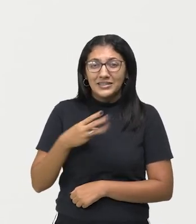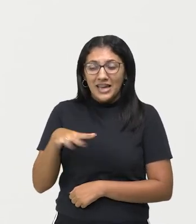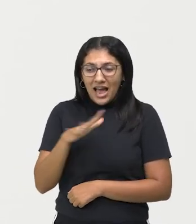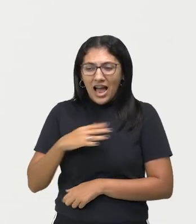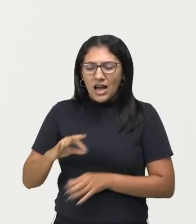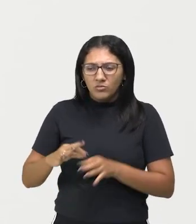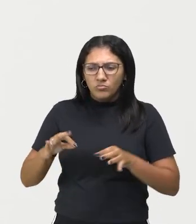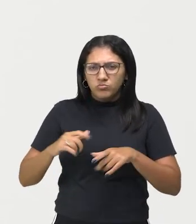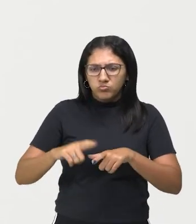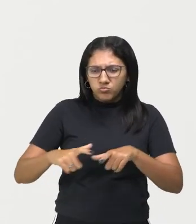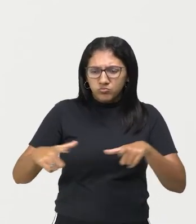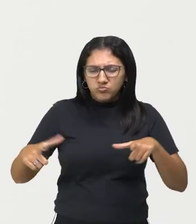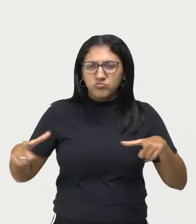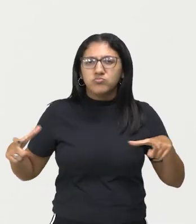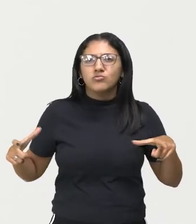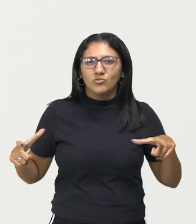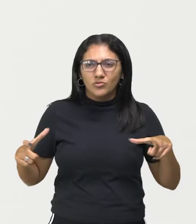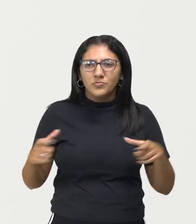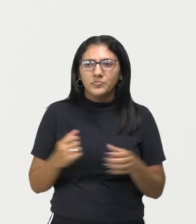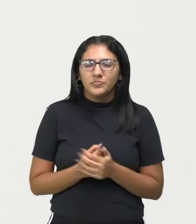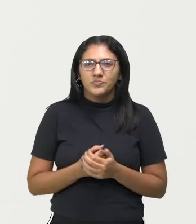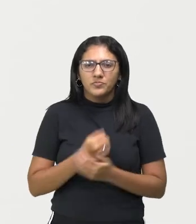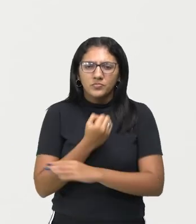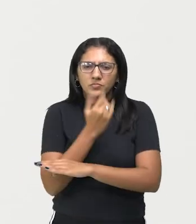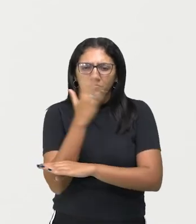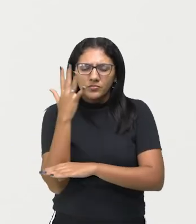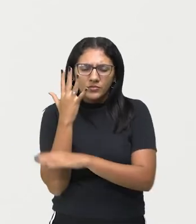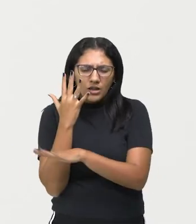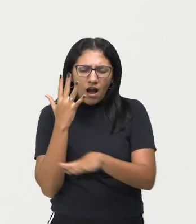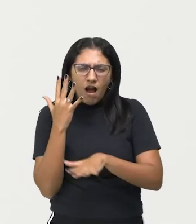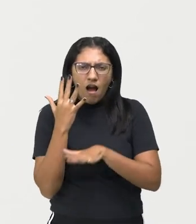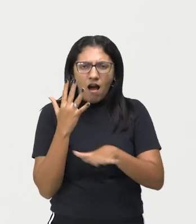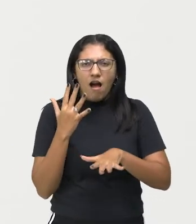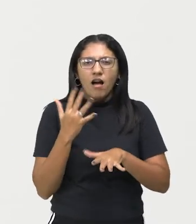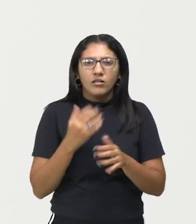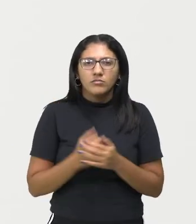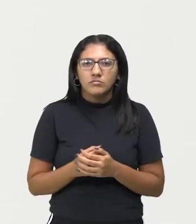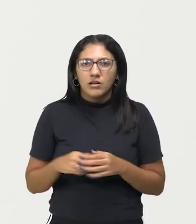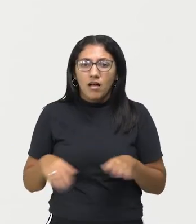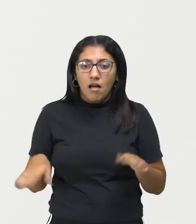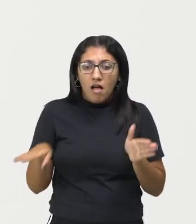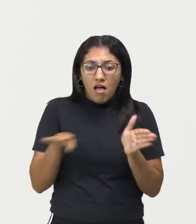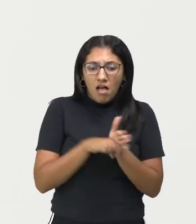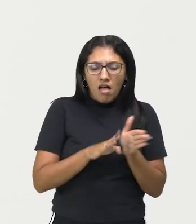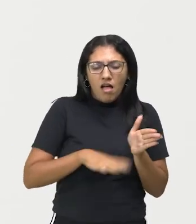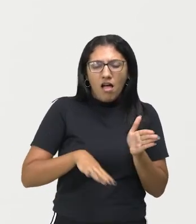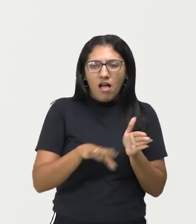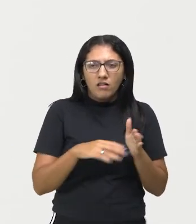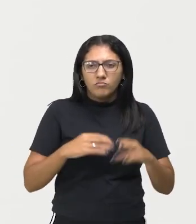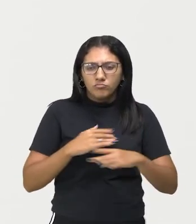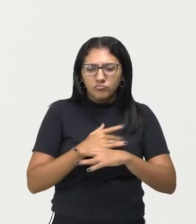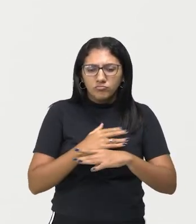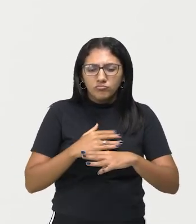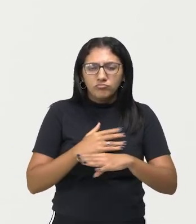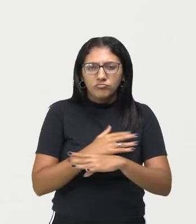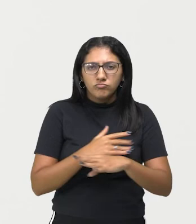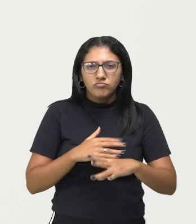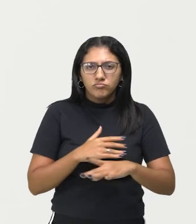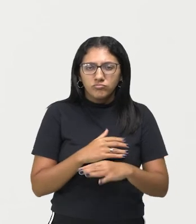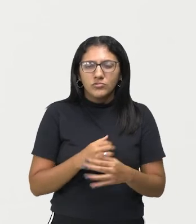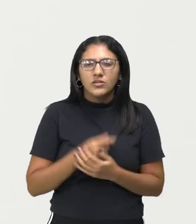inundou toda uma área de floresta de igapó e também chegou até a terra firme. Lembra lá dos níveis da